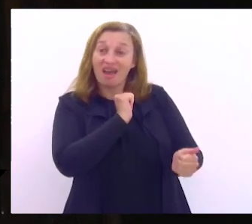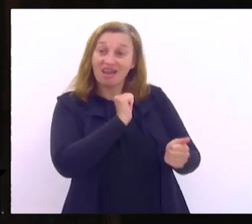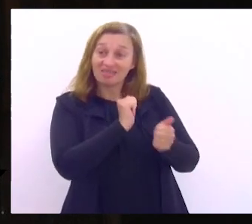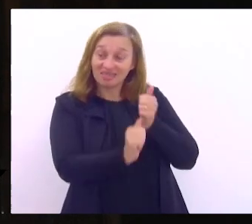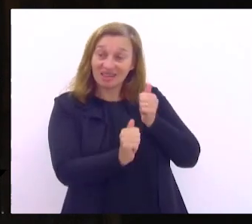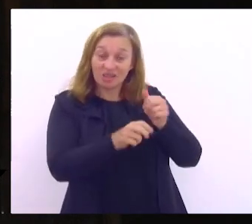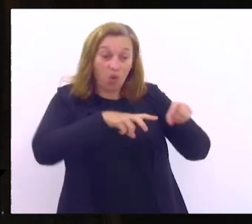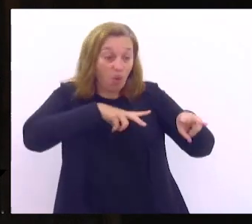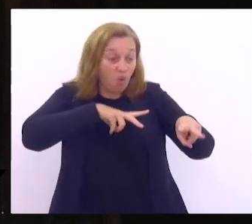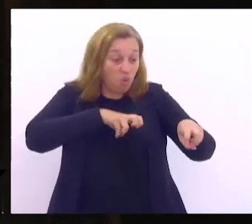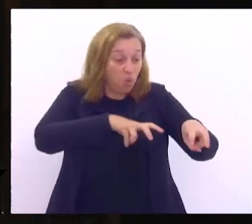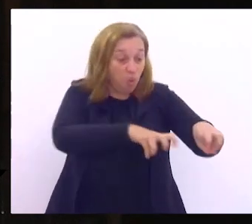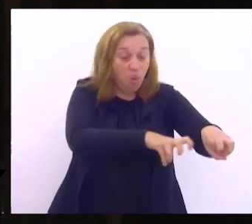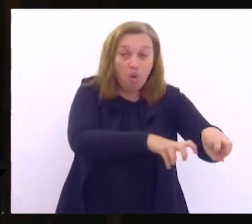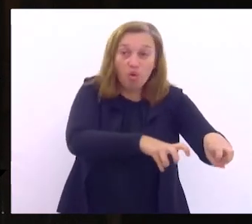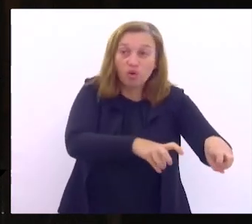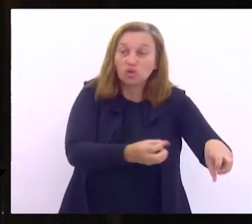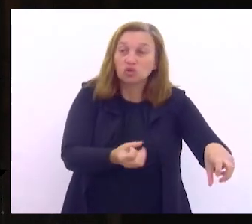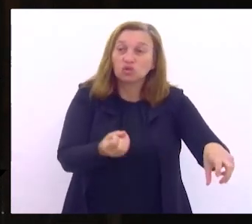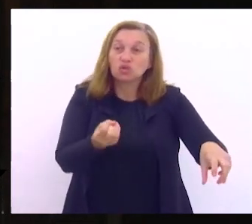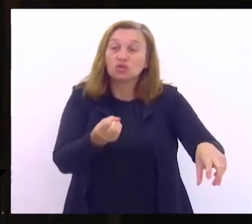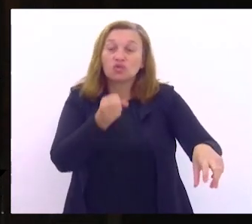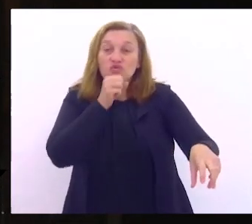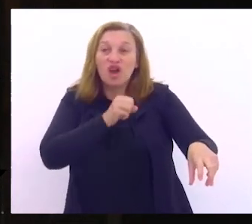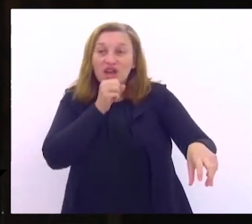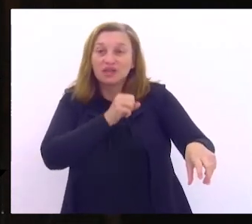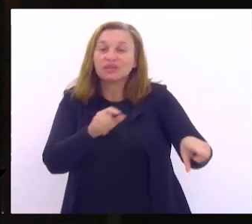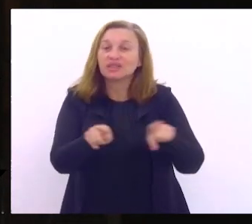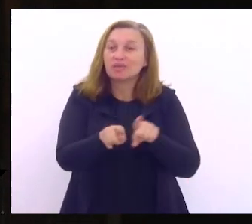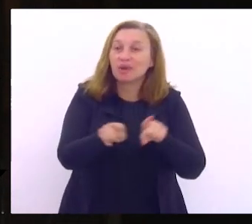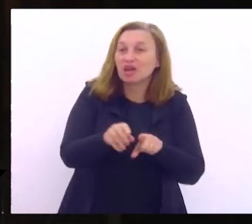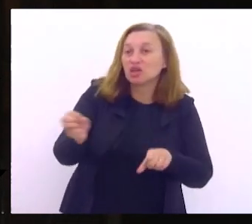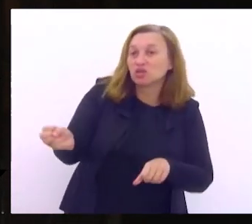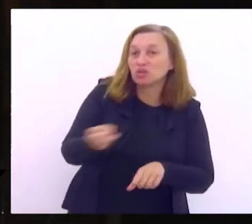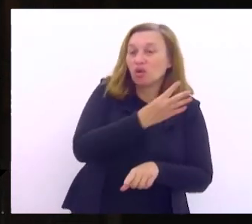Brasil de ter novamente o Célio de Barros